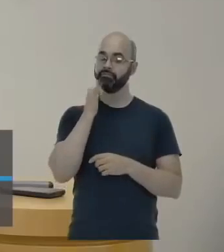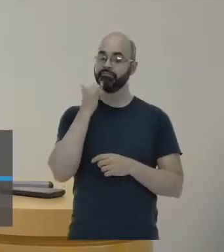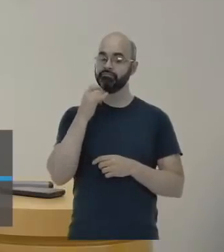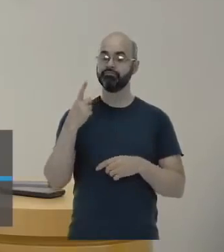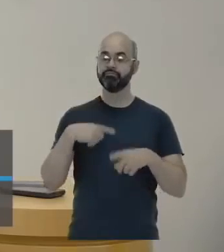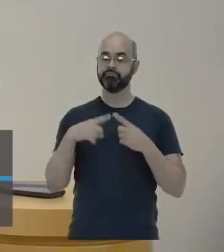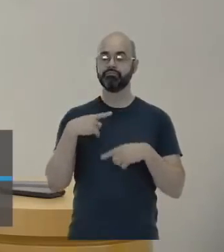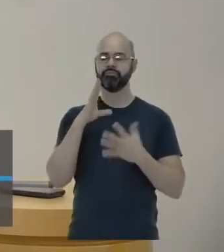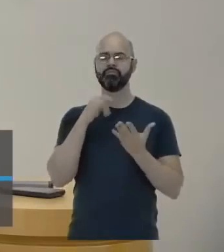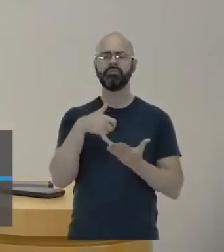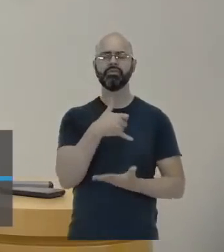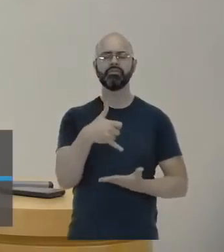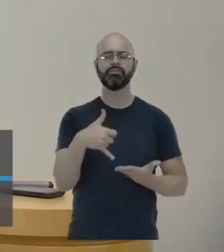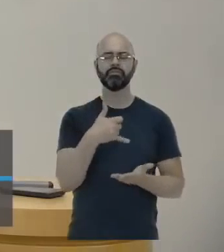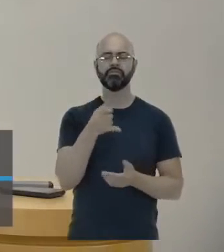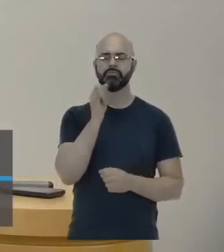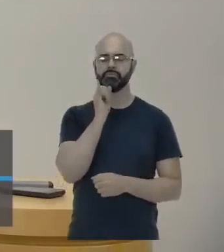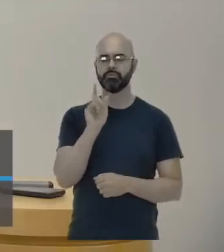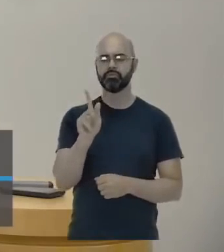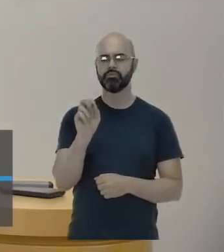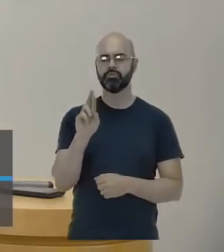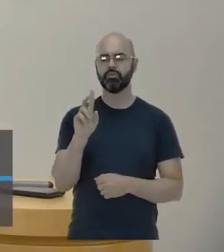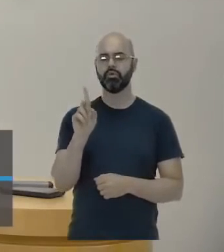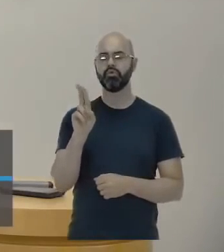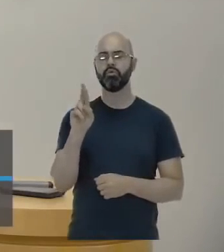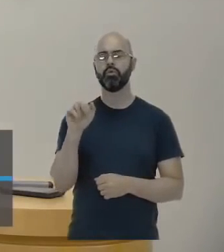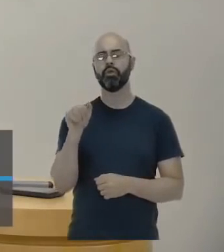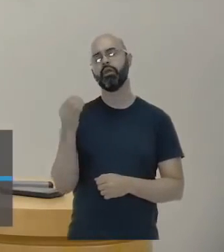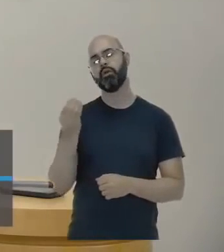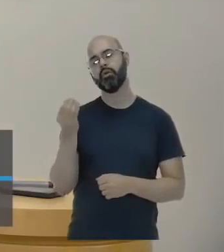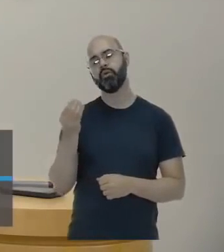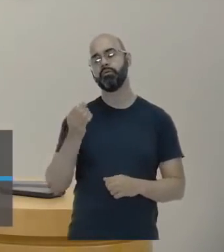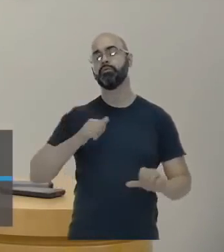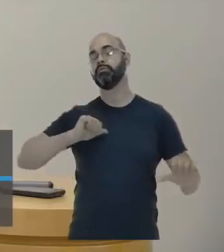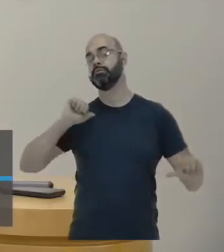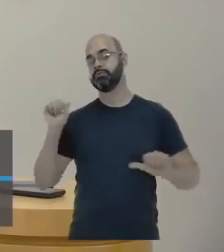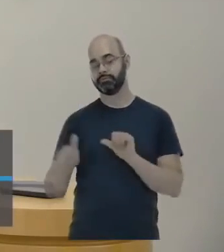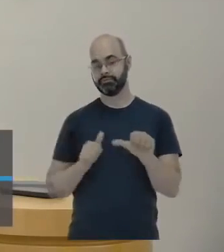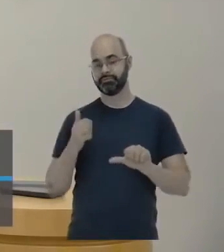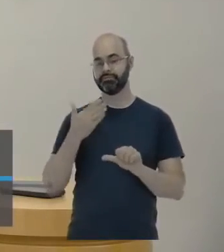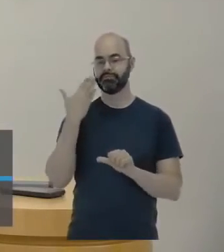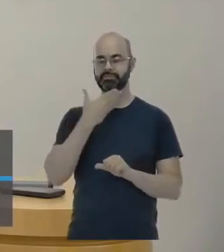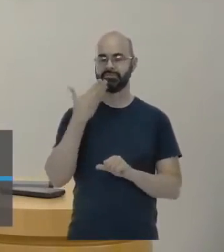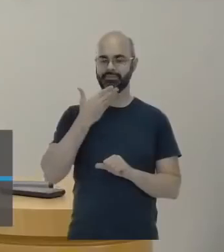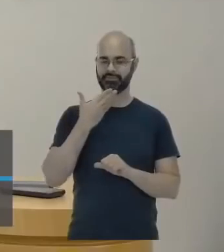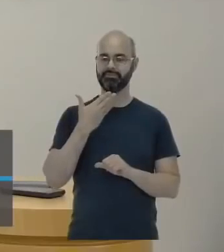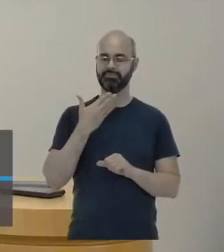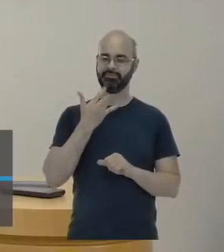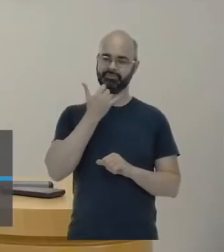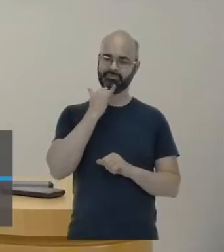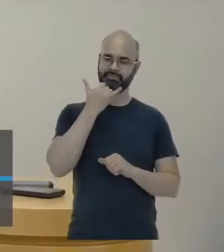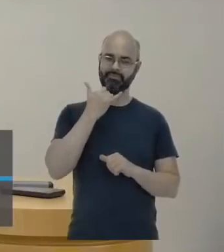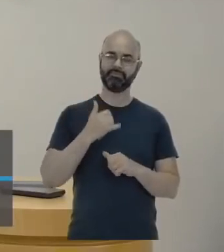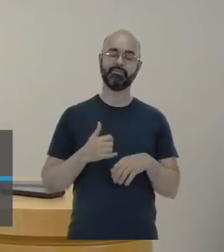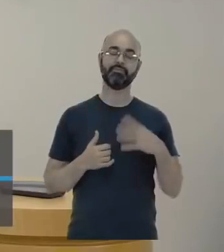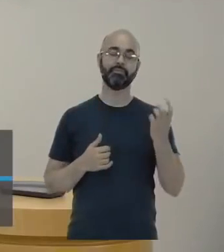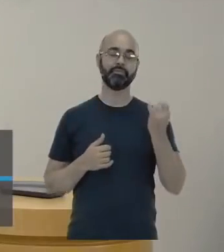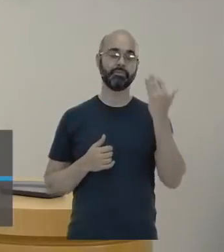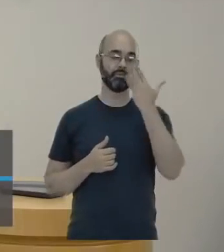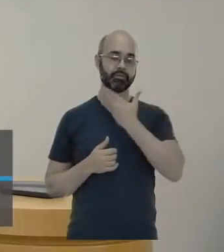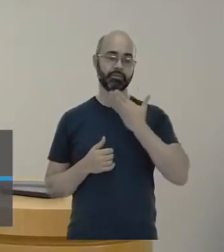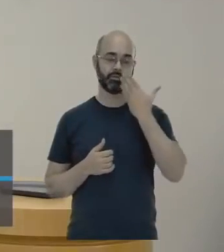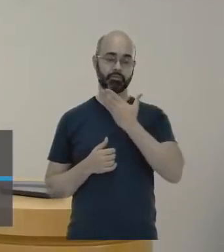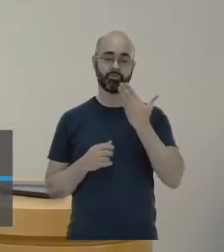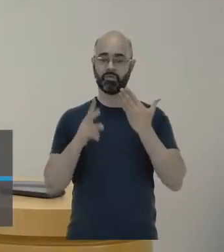falar, e gordura? A gordura o nosso corpo transforma em açúcar, tá bom? Para poder funcionar como energia. Então, se o açúcar